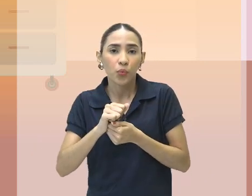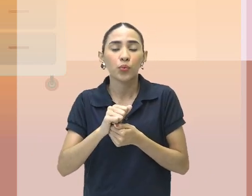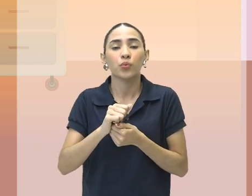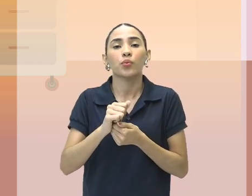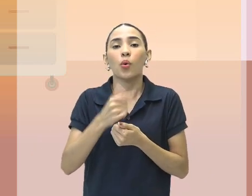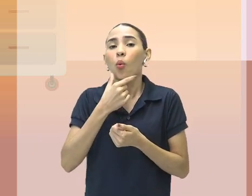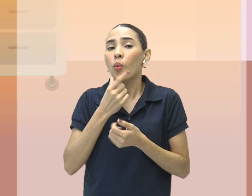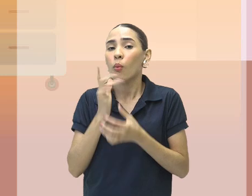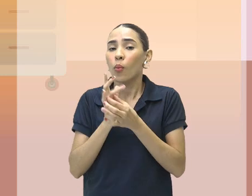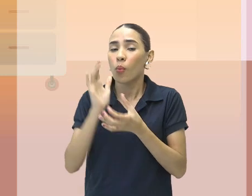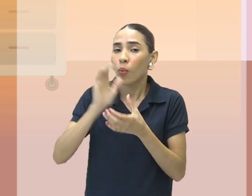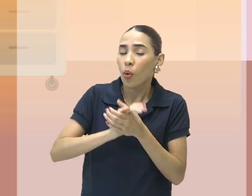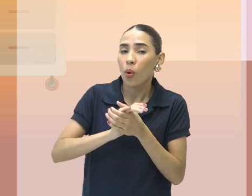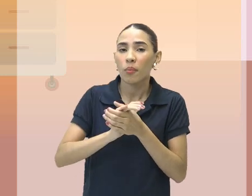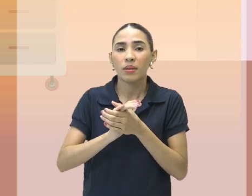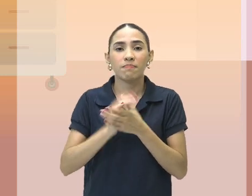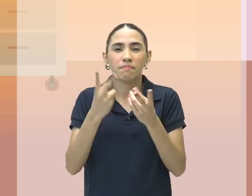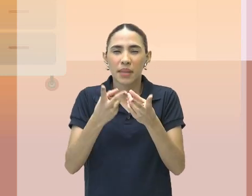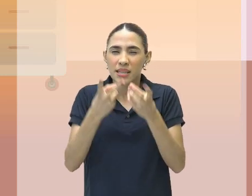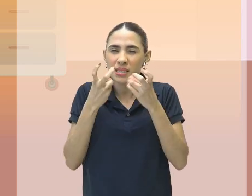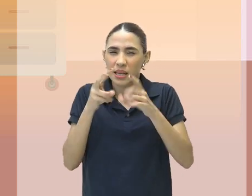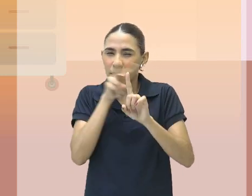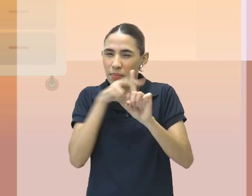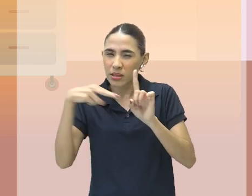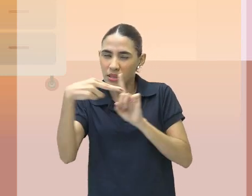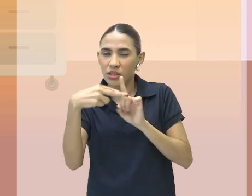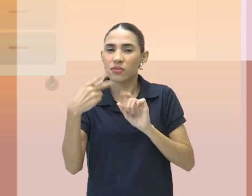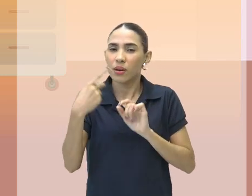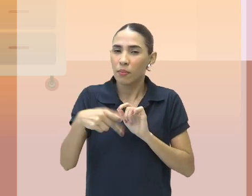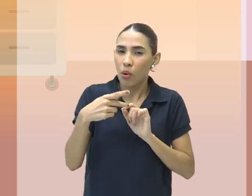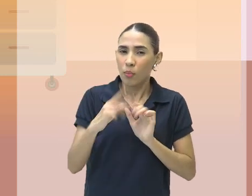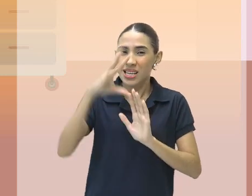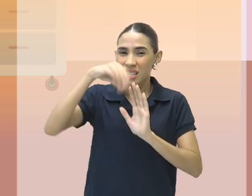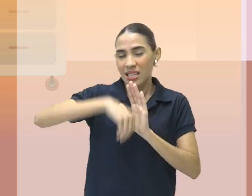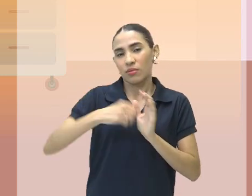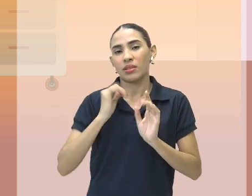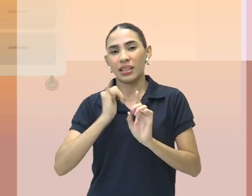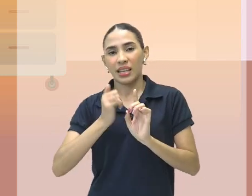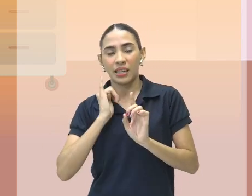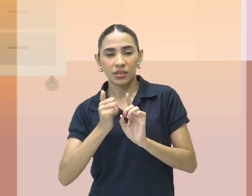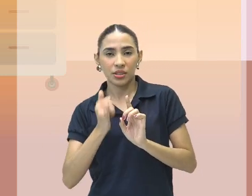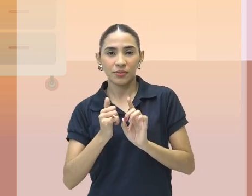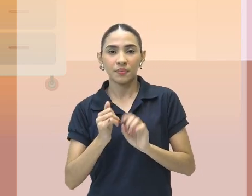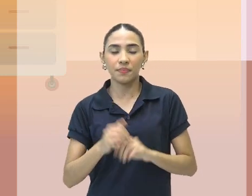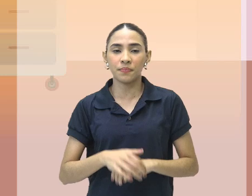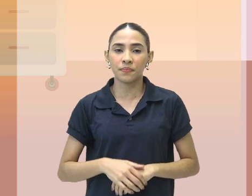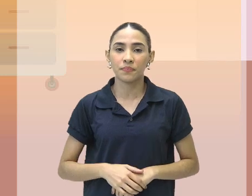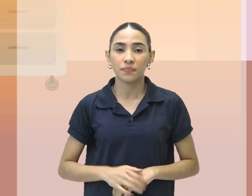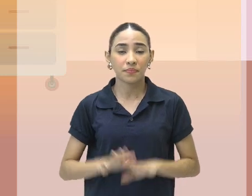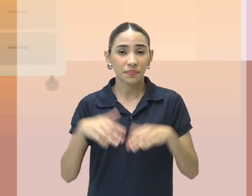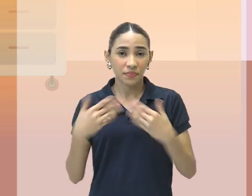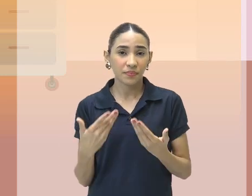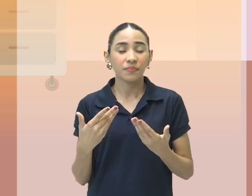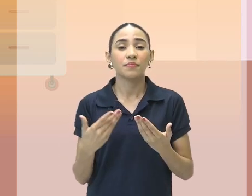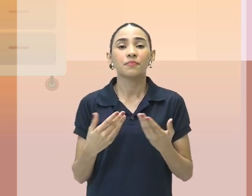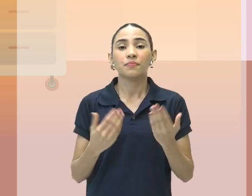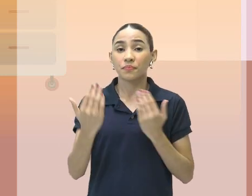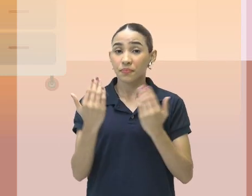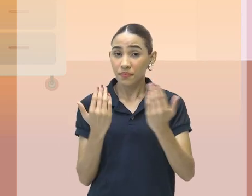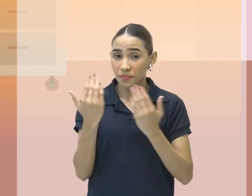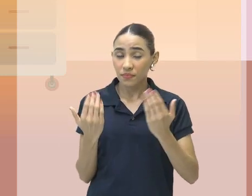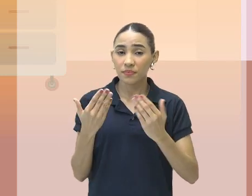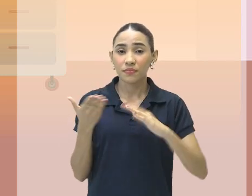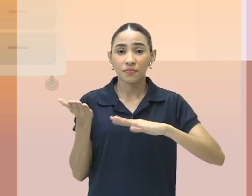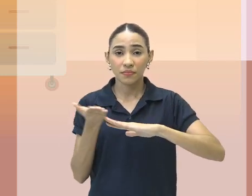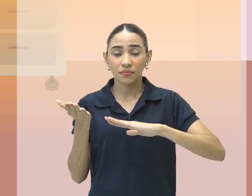né? Percebam as intenções, as nuances que nós temos ali dentro desse texto. Então, fazendo esse paralelo desses contos